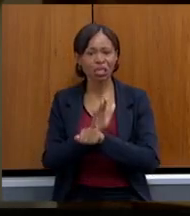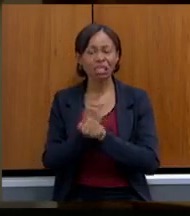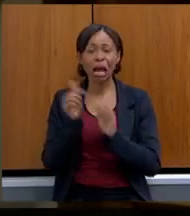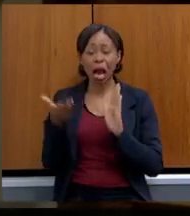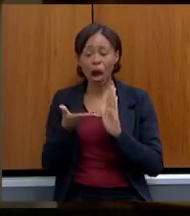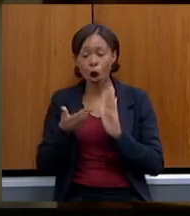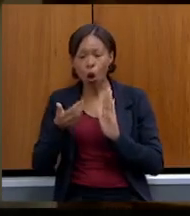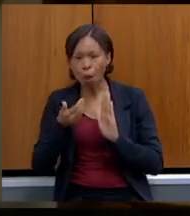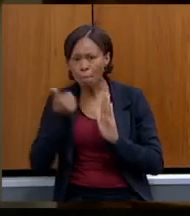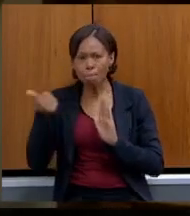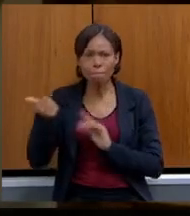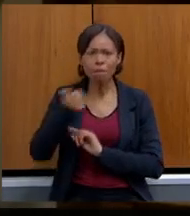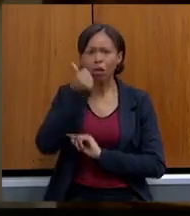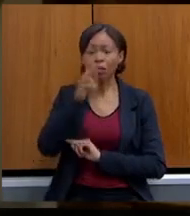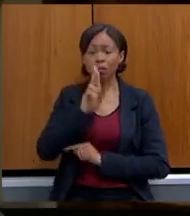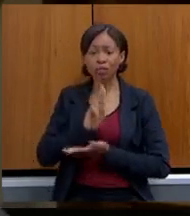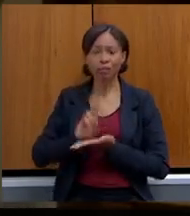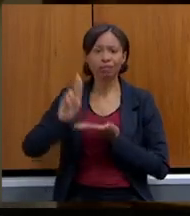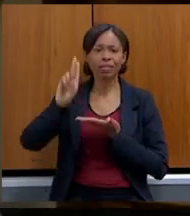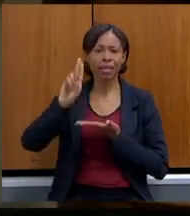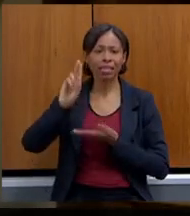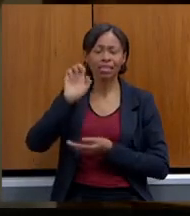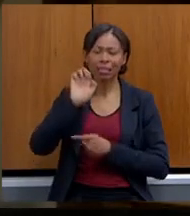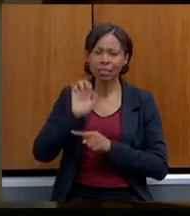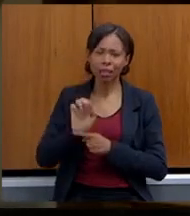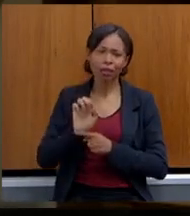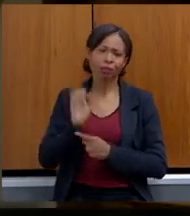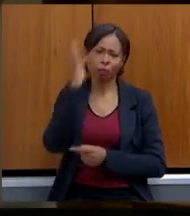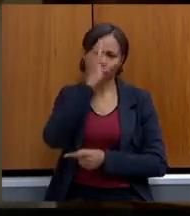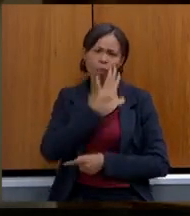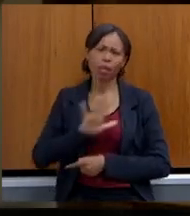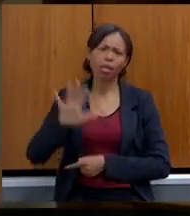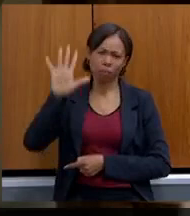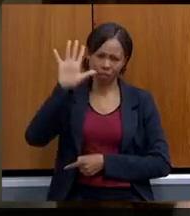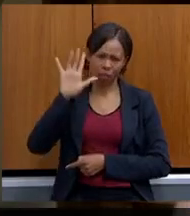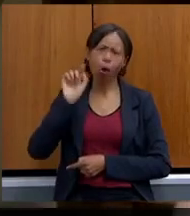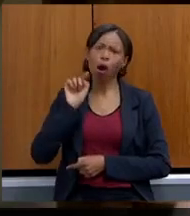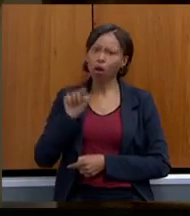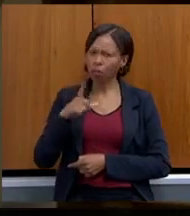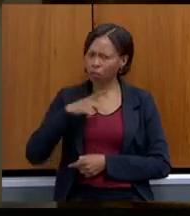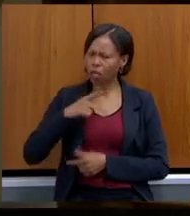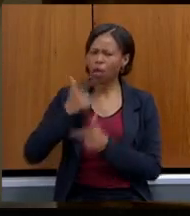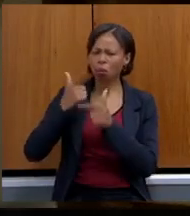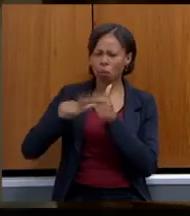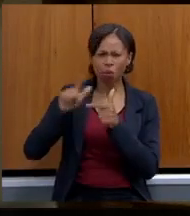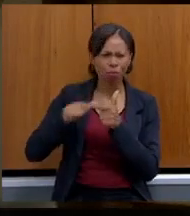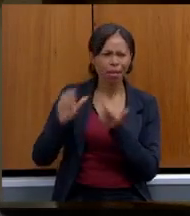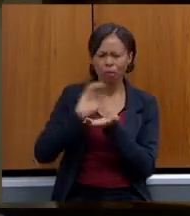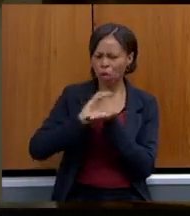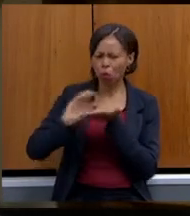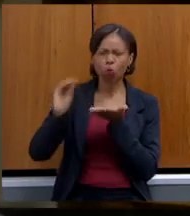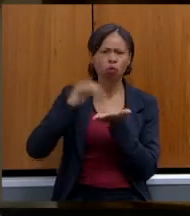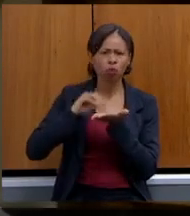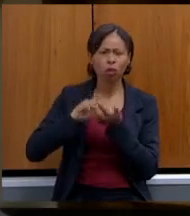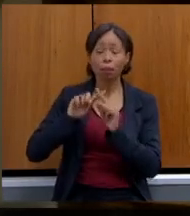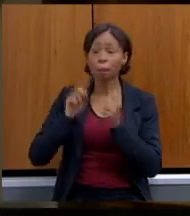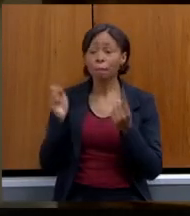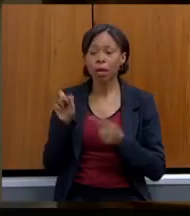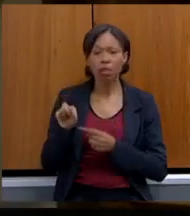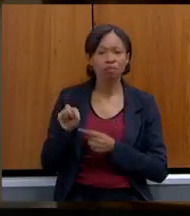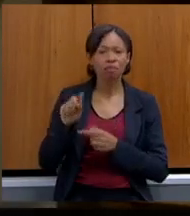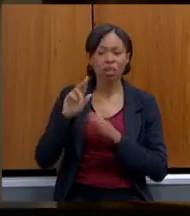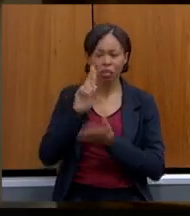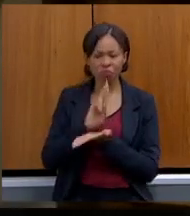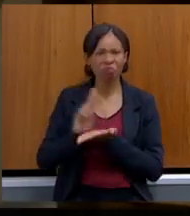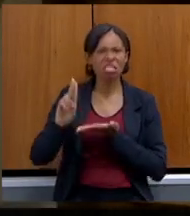Estadual do Brasil a unimontes mesmo com todas as dificuldades recursos ela dá um show e ela